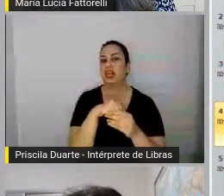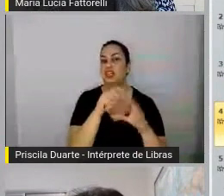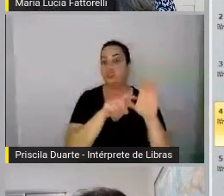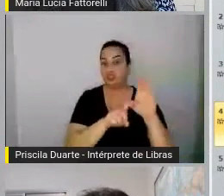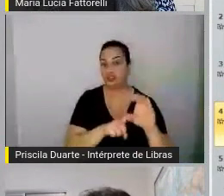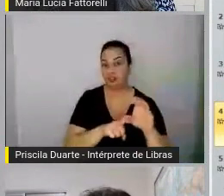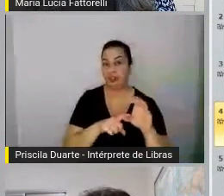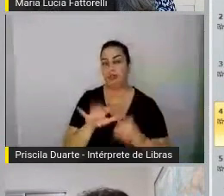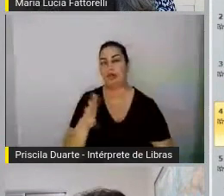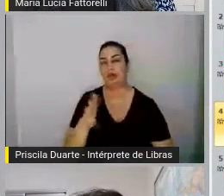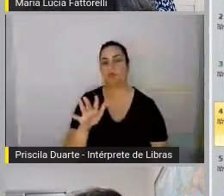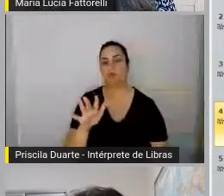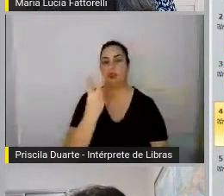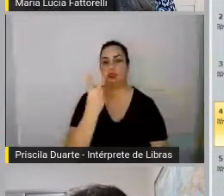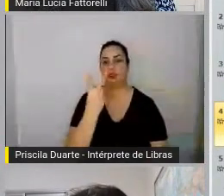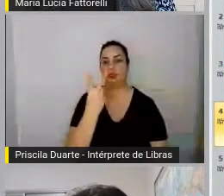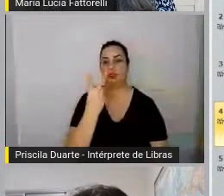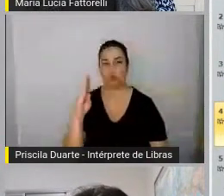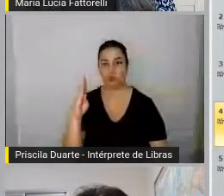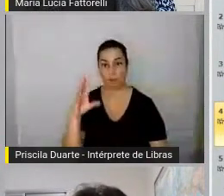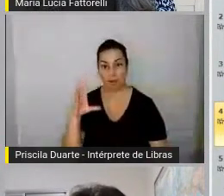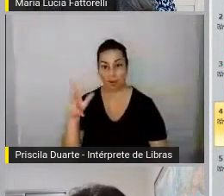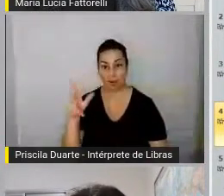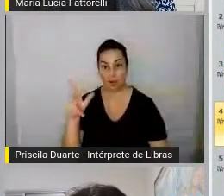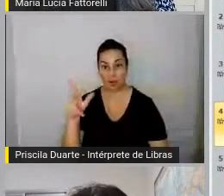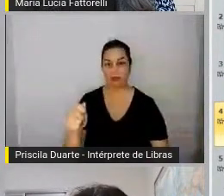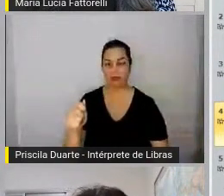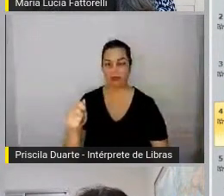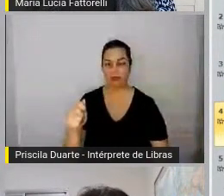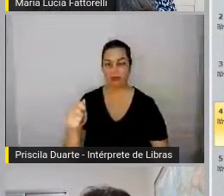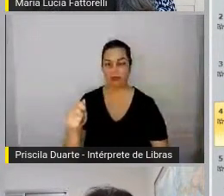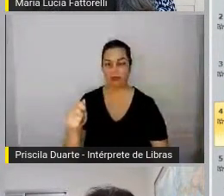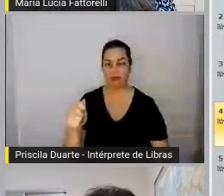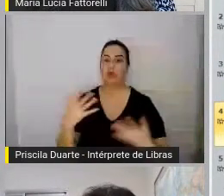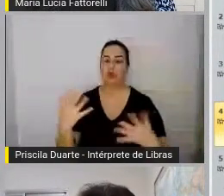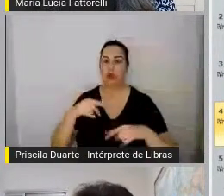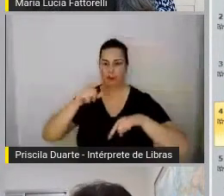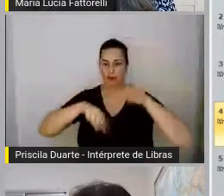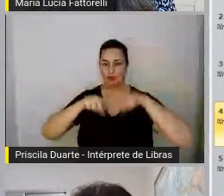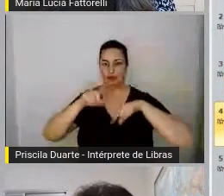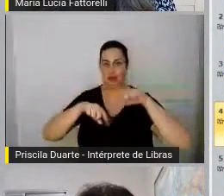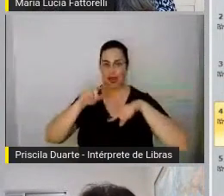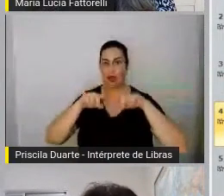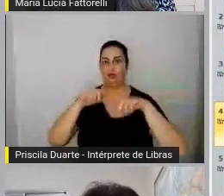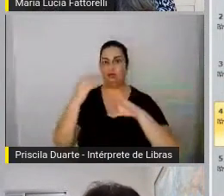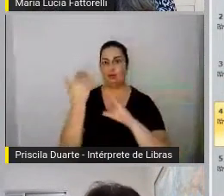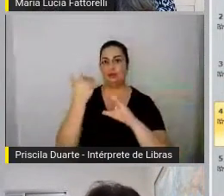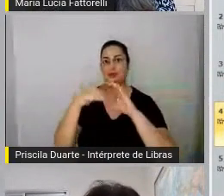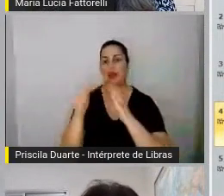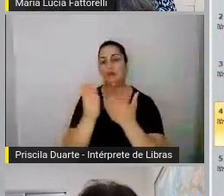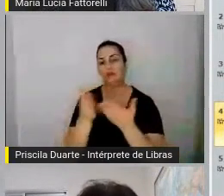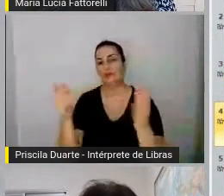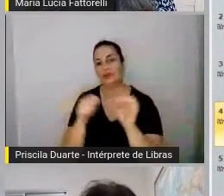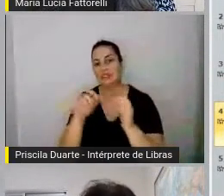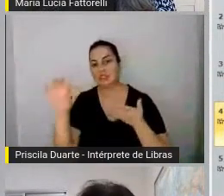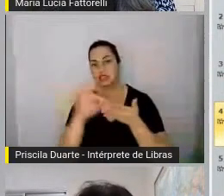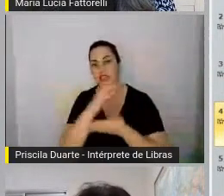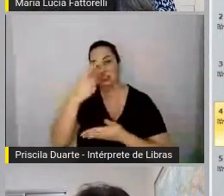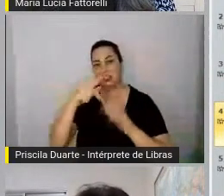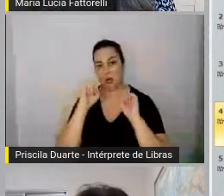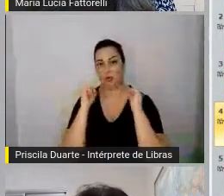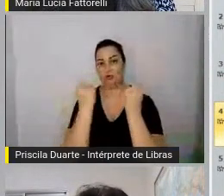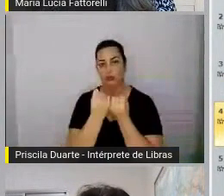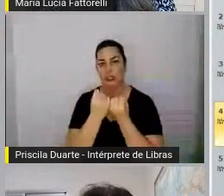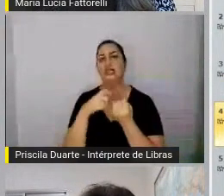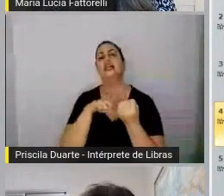para leitura dos que se inscreveram no seminário, ou os que podem se inscrever, nós explicamos, né, como que o